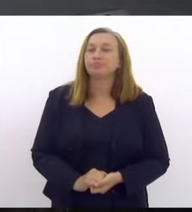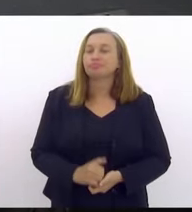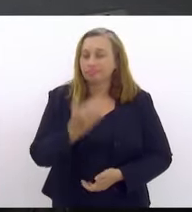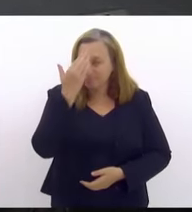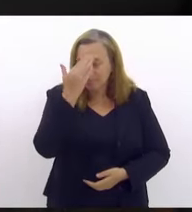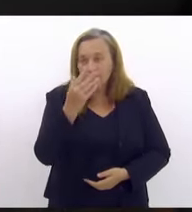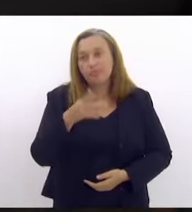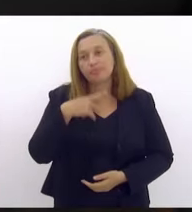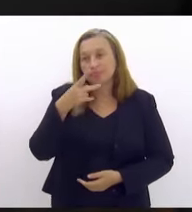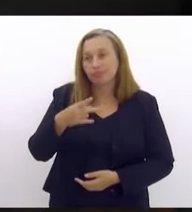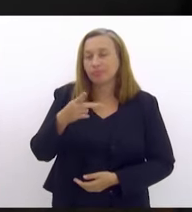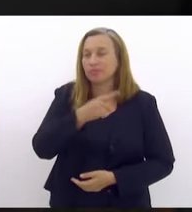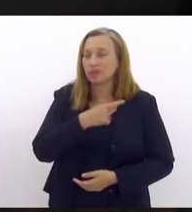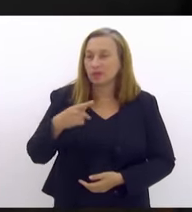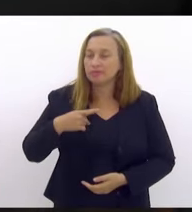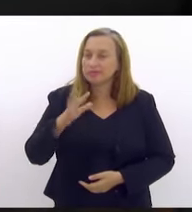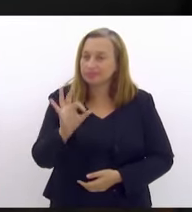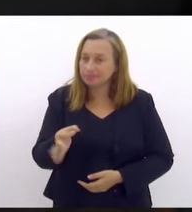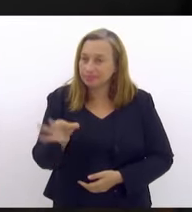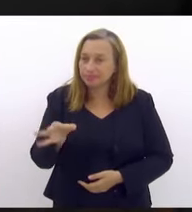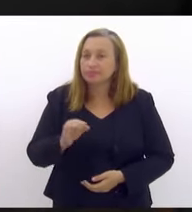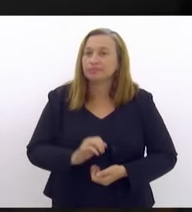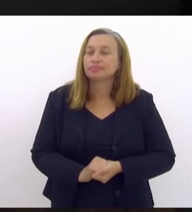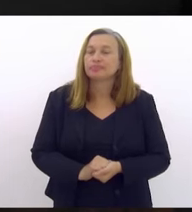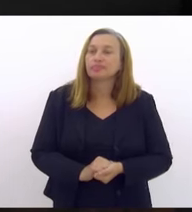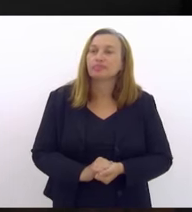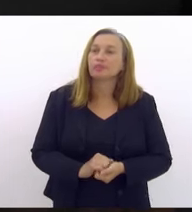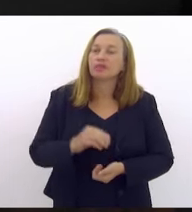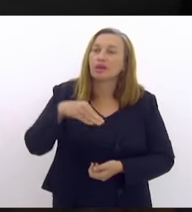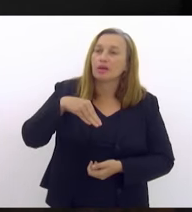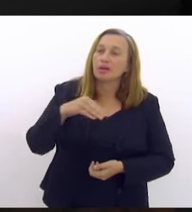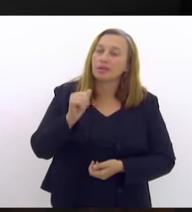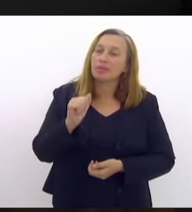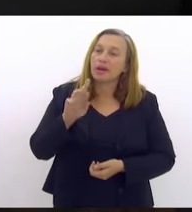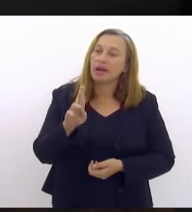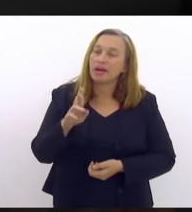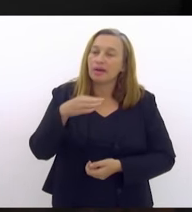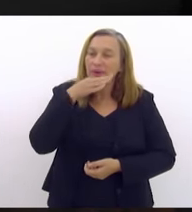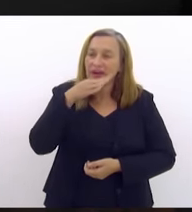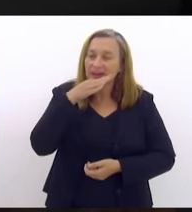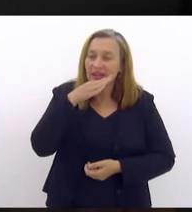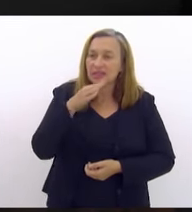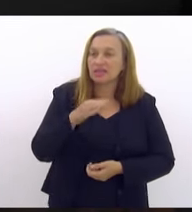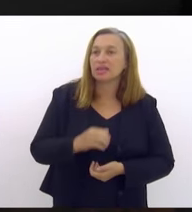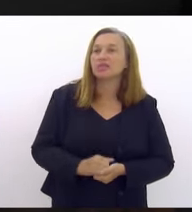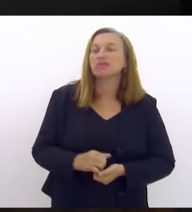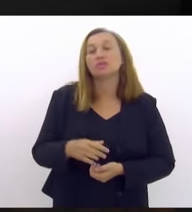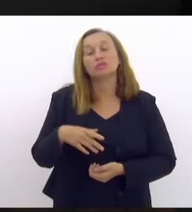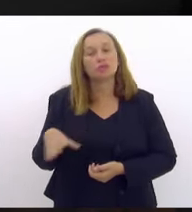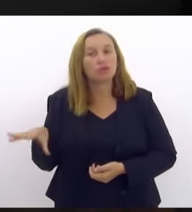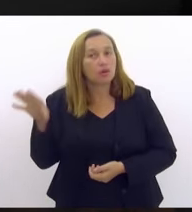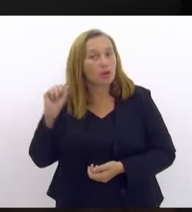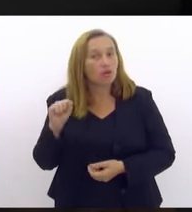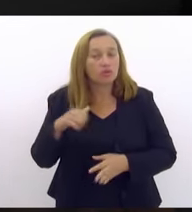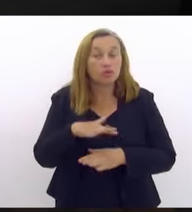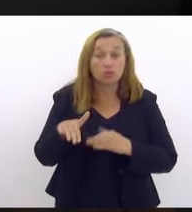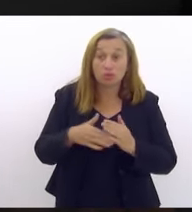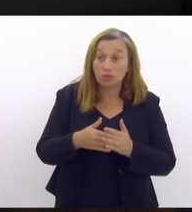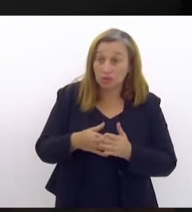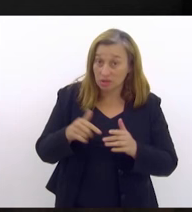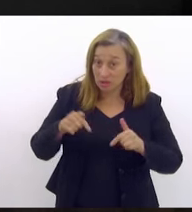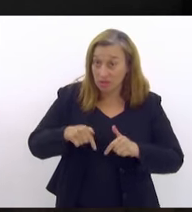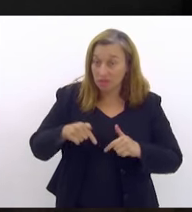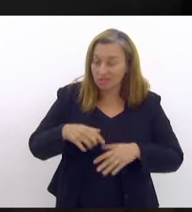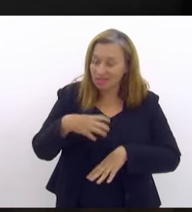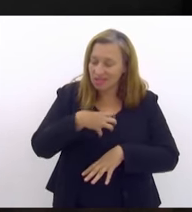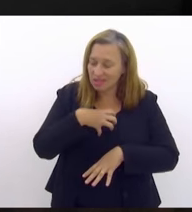Obrigado pelas palavras, pastor. Tenho certeza que Mangaratiba, quando ouve essas palavras, todos estão aqui, a gente fica com